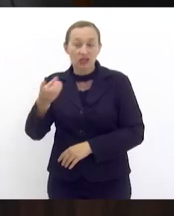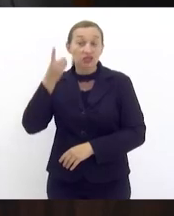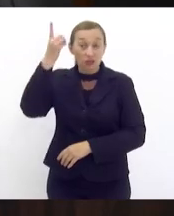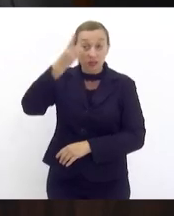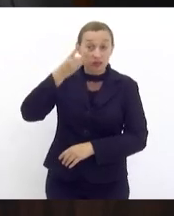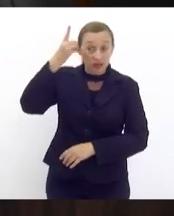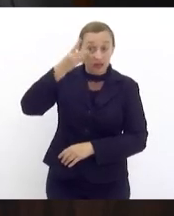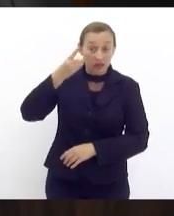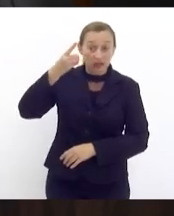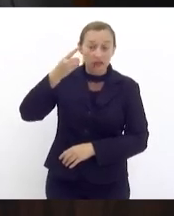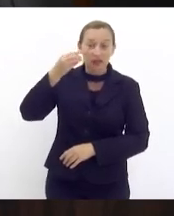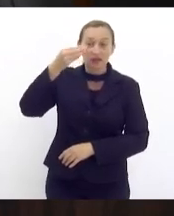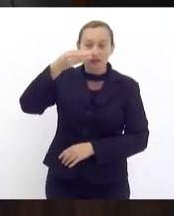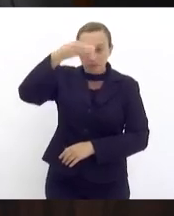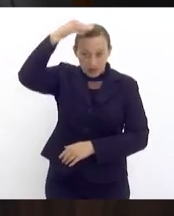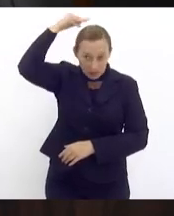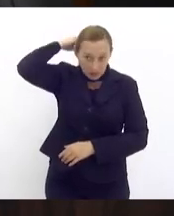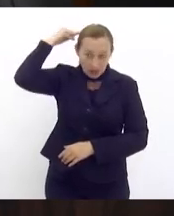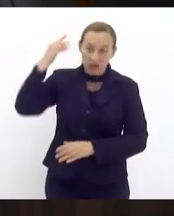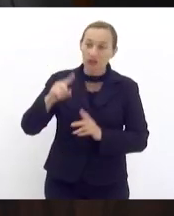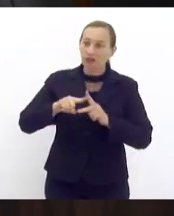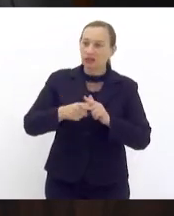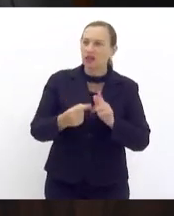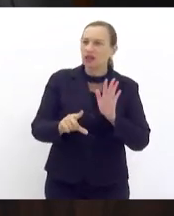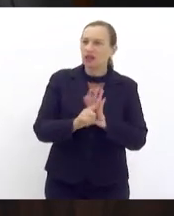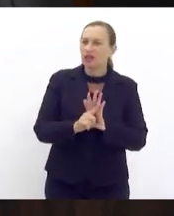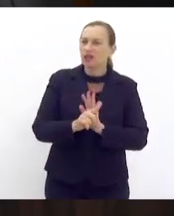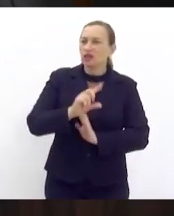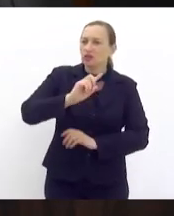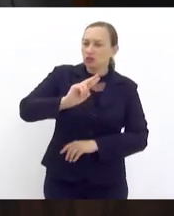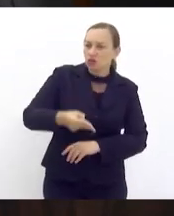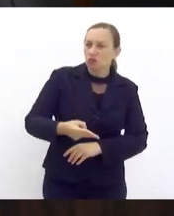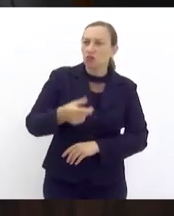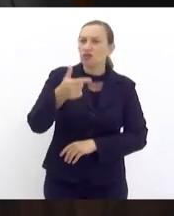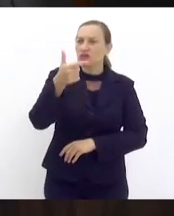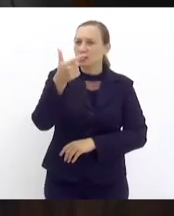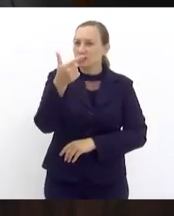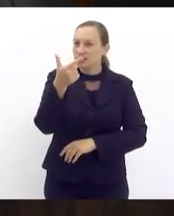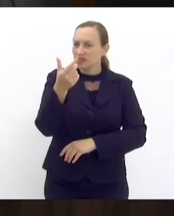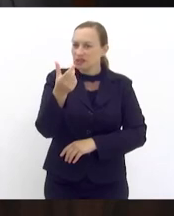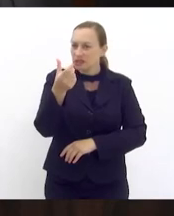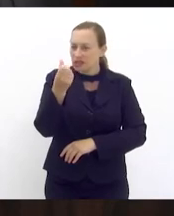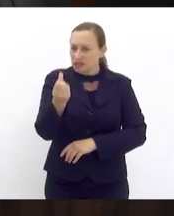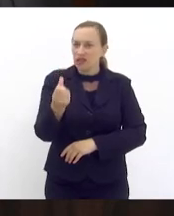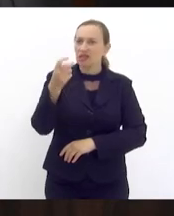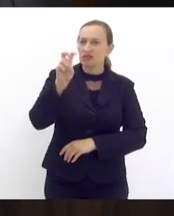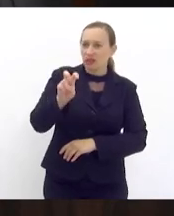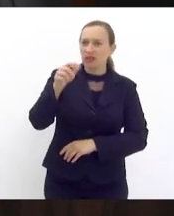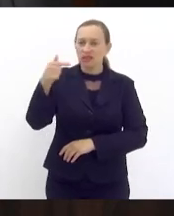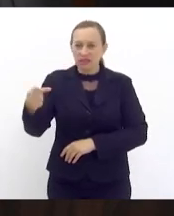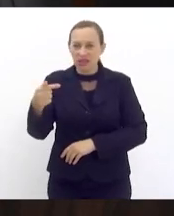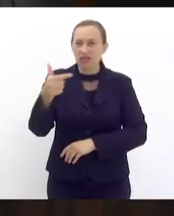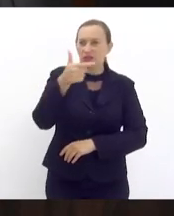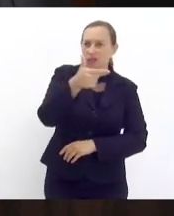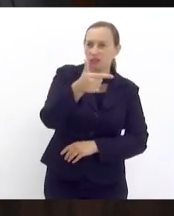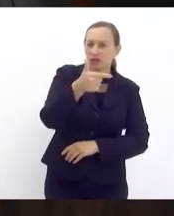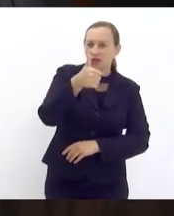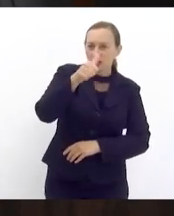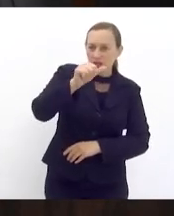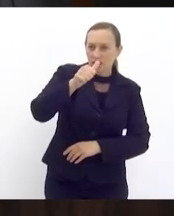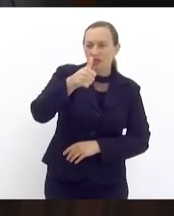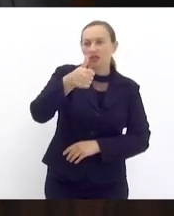deputado Márcio Pacheco que altera a lei 2657 de 26 de dezembro de